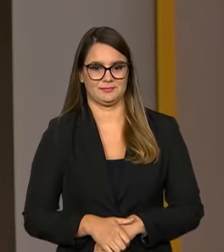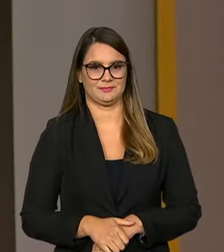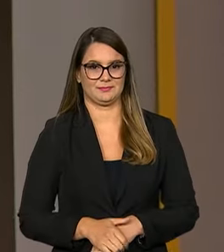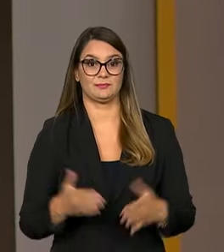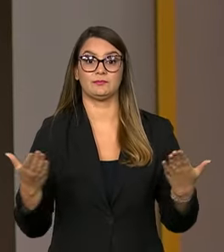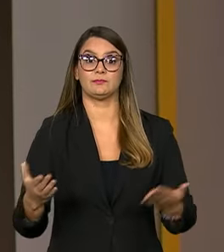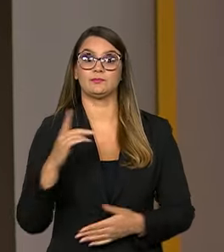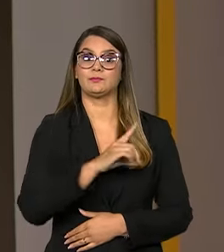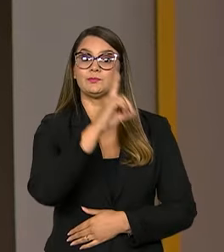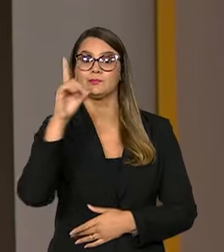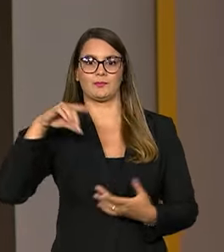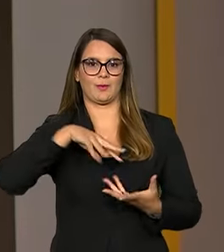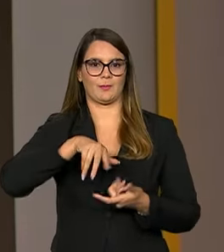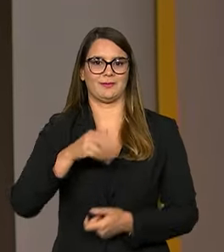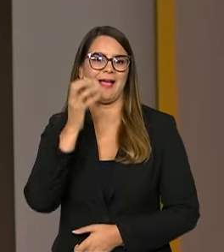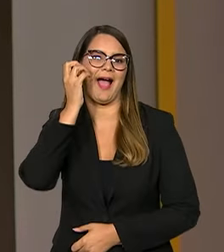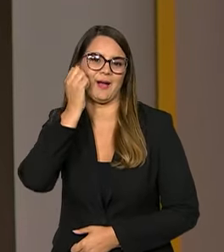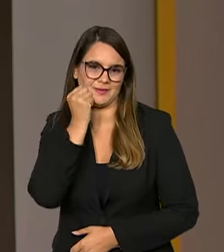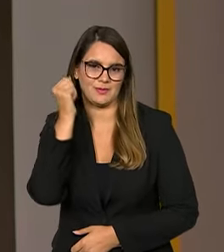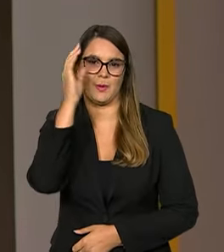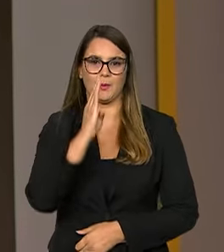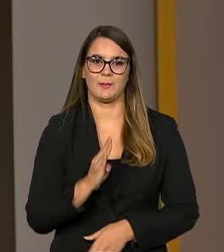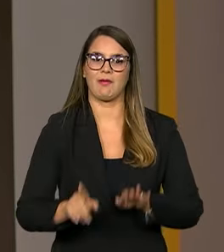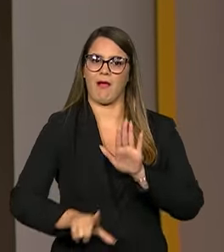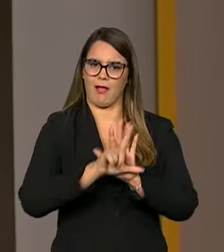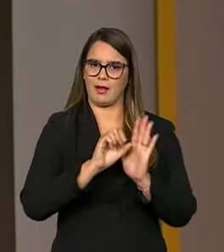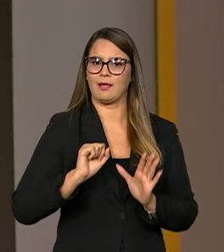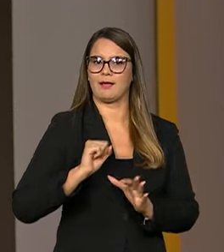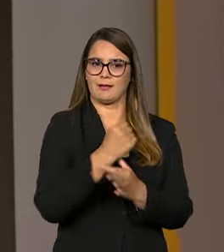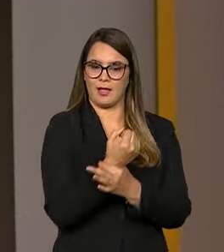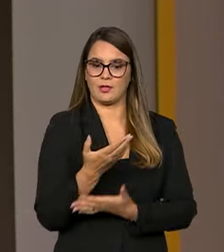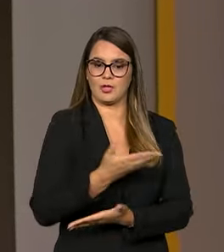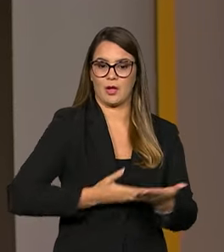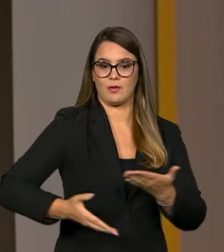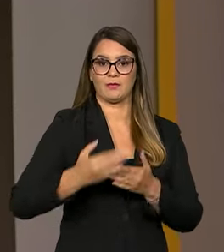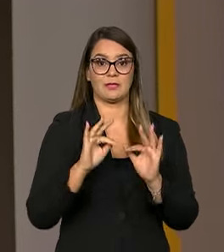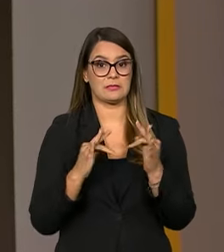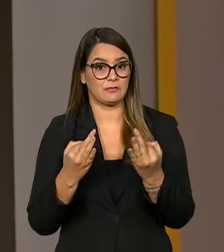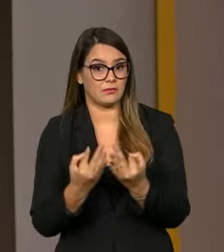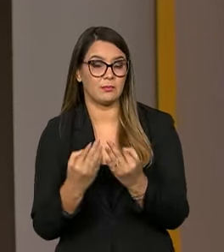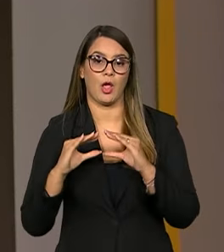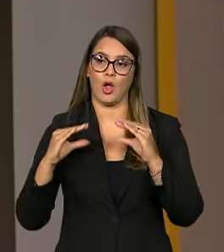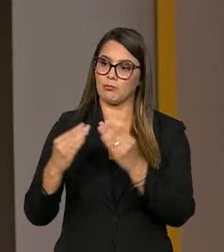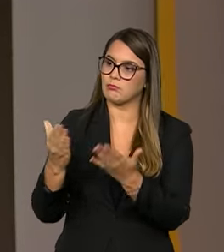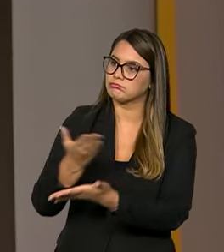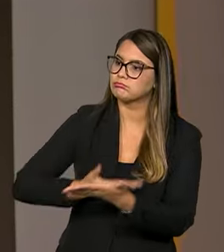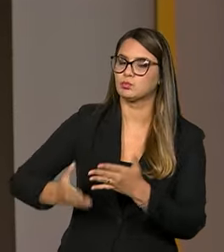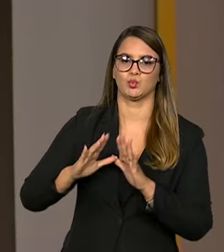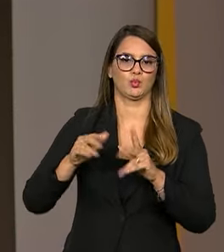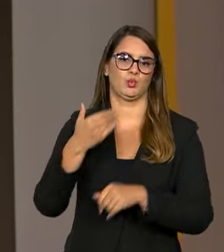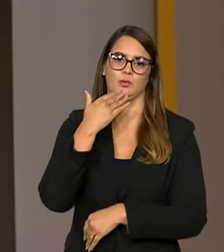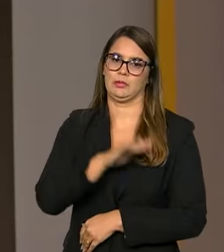E hoje é o Dia Mundial da Adoção. No Brasil, a lei garante o direito à convivência familiar e comunitária para todas